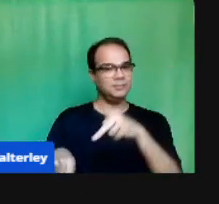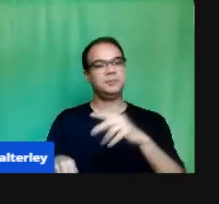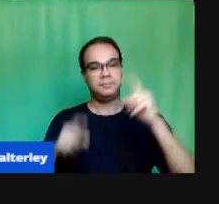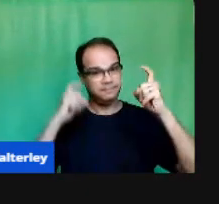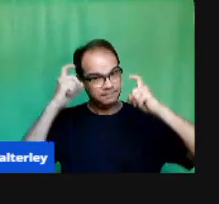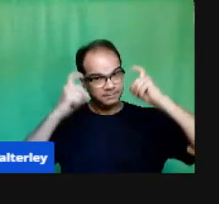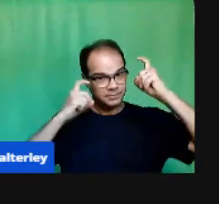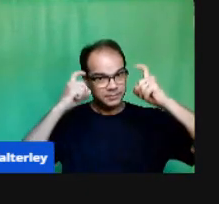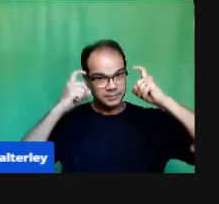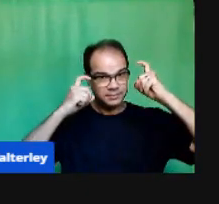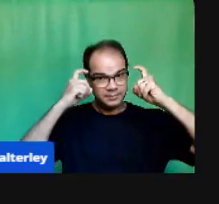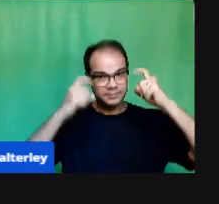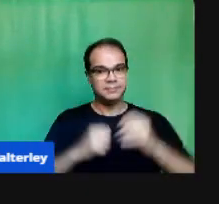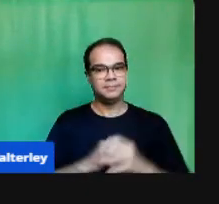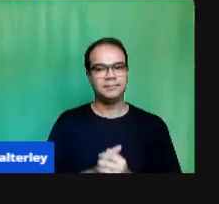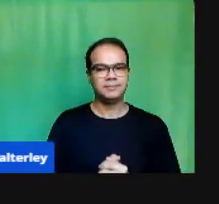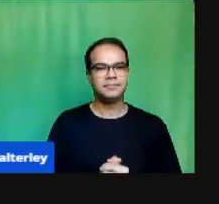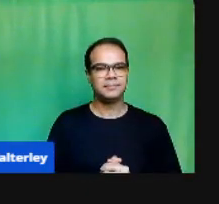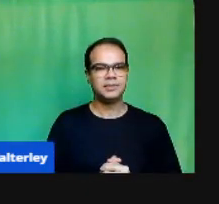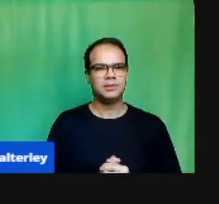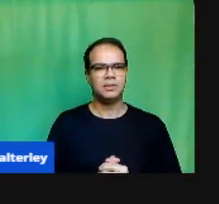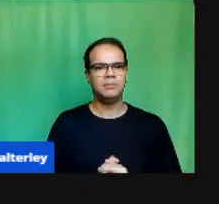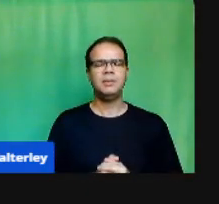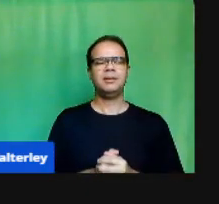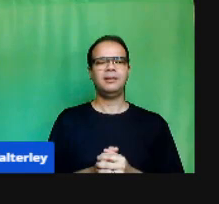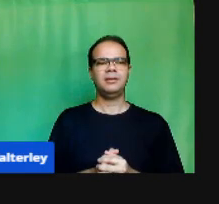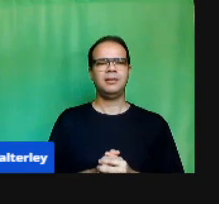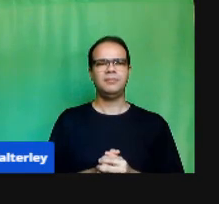Essa citação eu tirei desse livro aqui, ó.